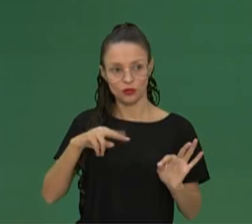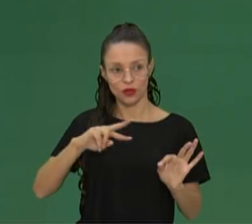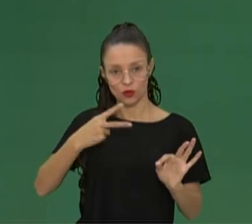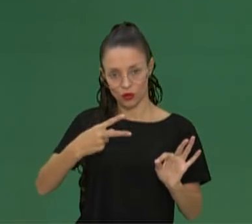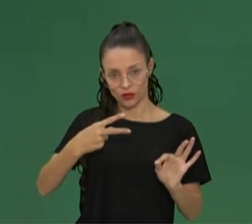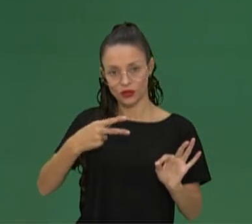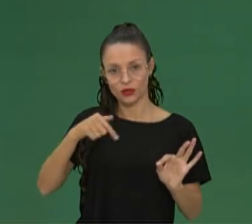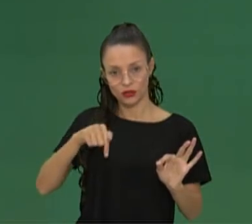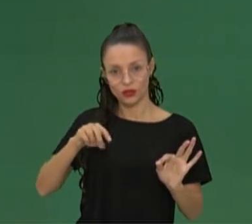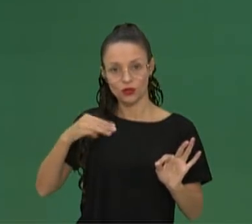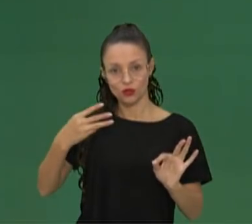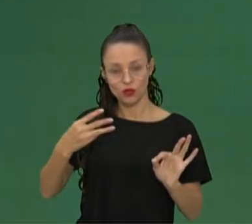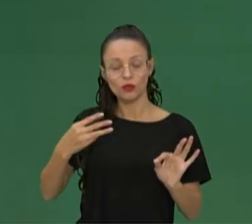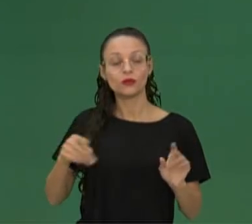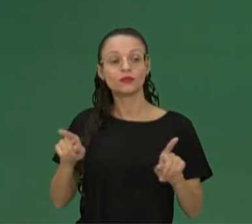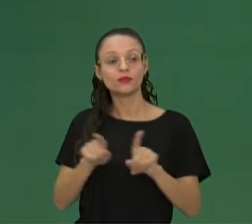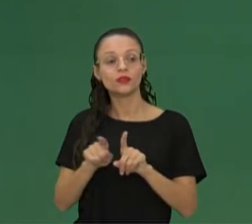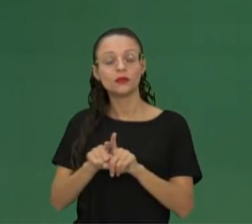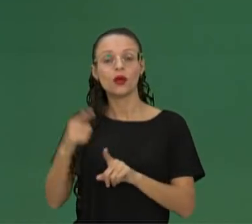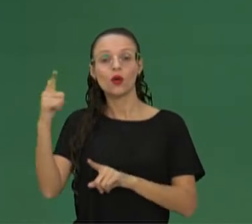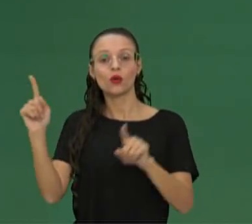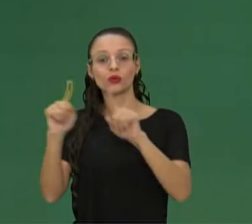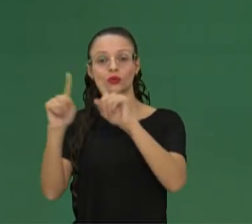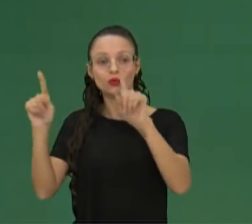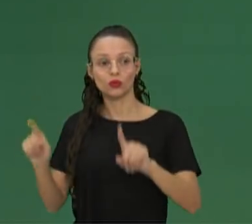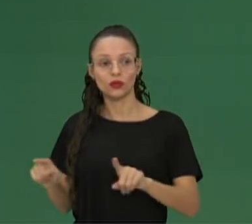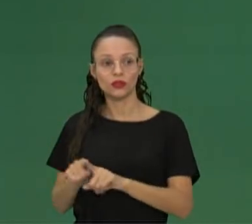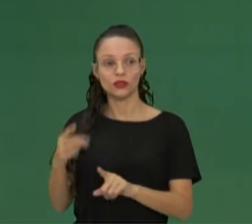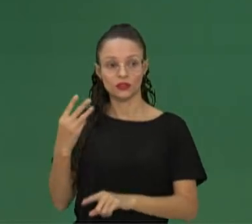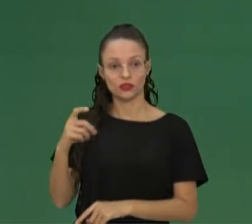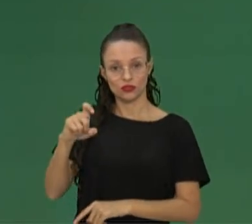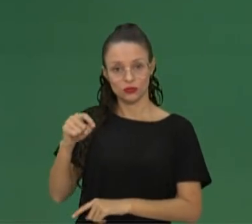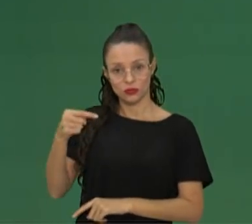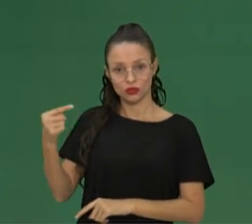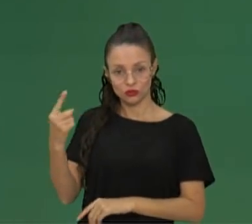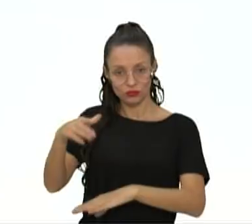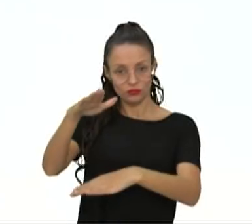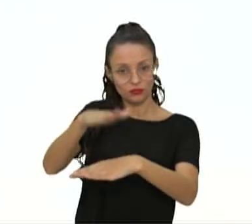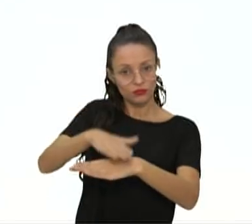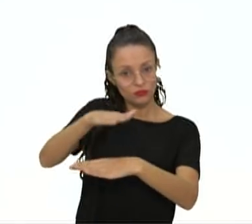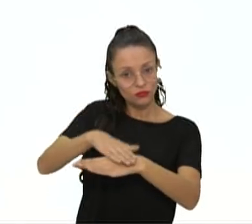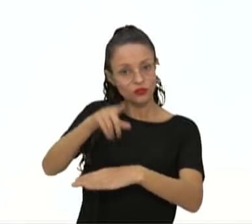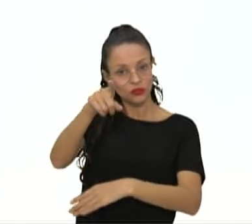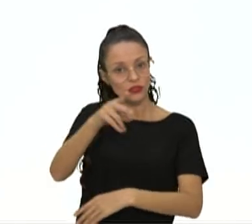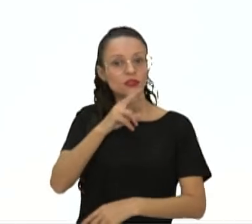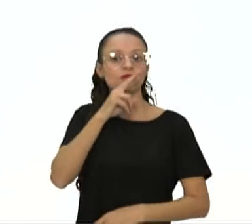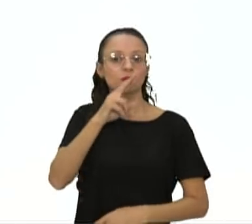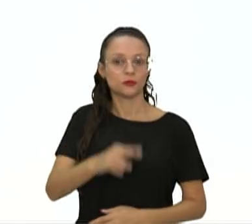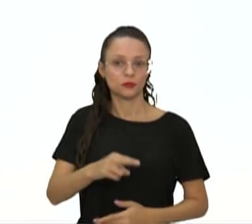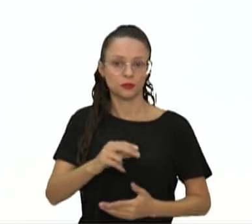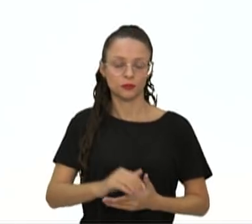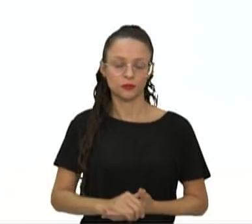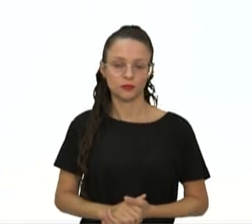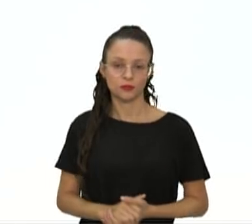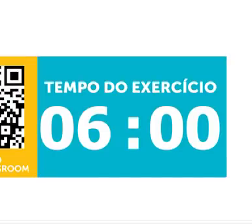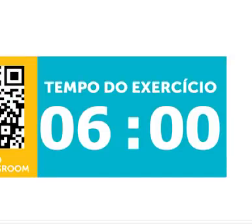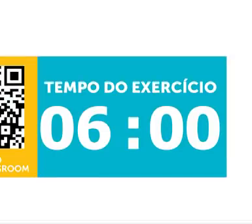o cubo, e um outro quadrado que tenha lado 3x menos 1. Vou te dar um tempinho e a gente já volta com a resposta.